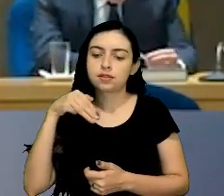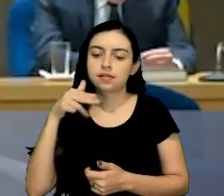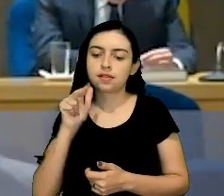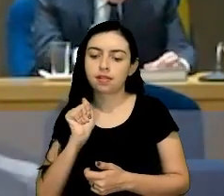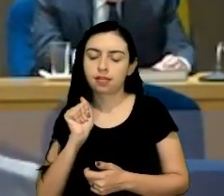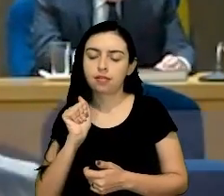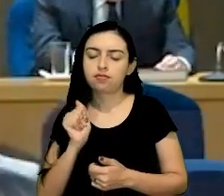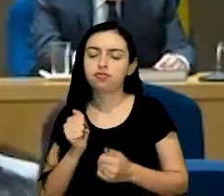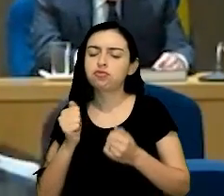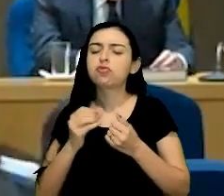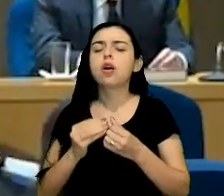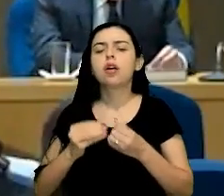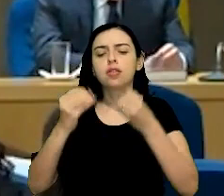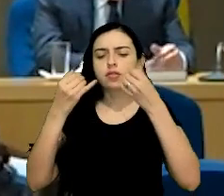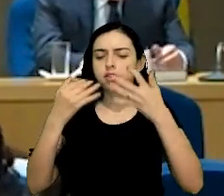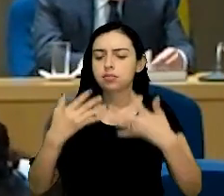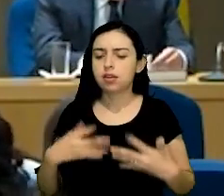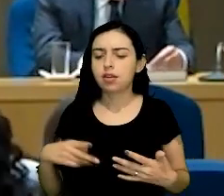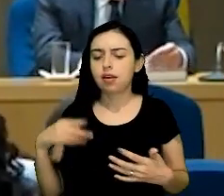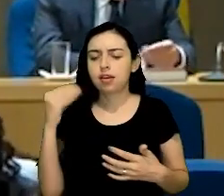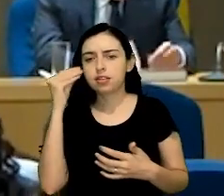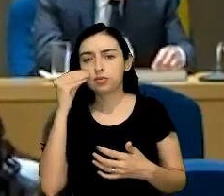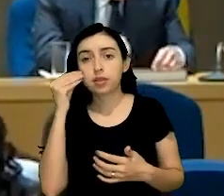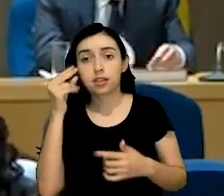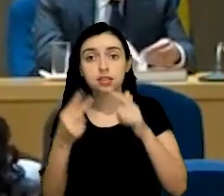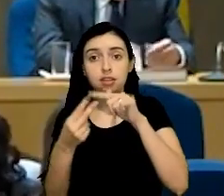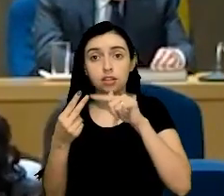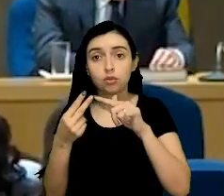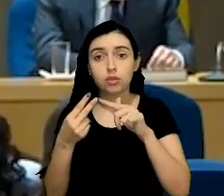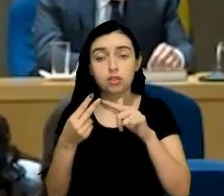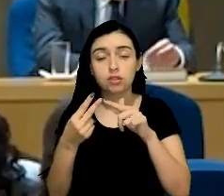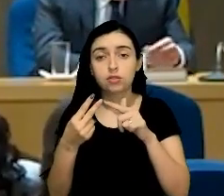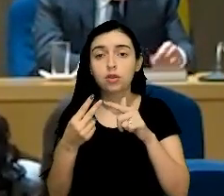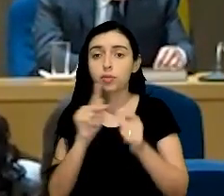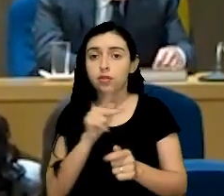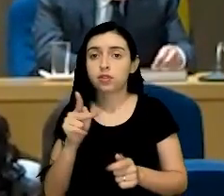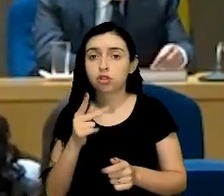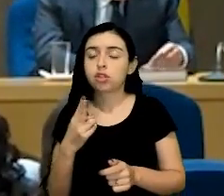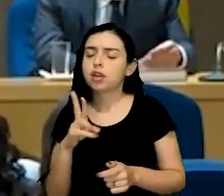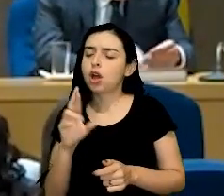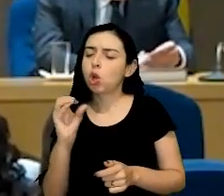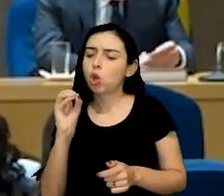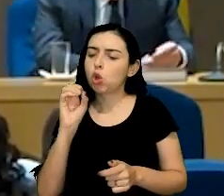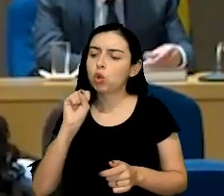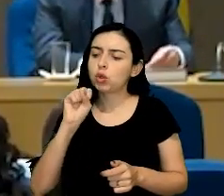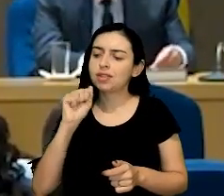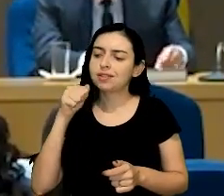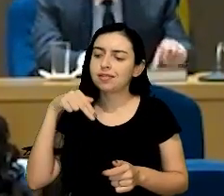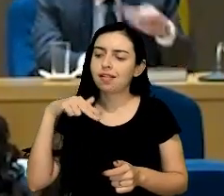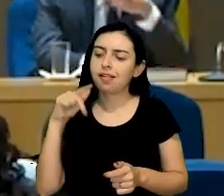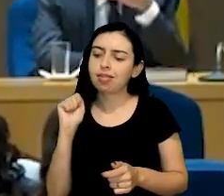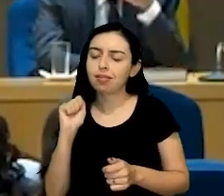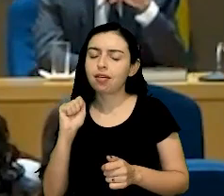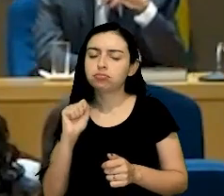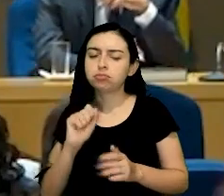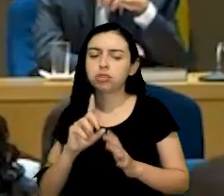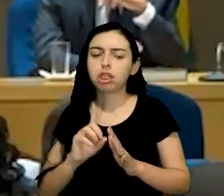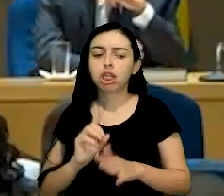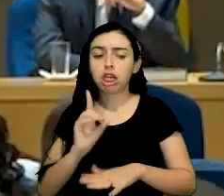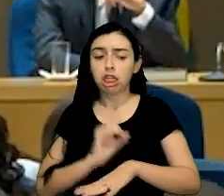das duas professoras, tá? A professora Rosana é doutora em Ciências Sociais na área de Estudos de